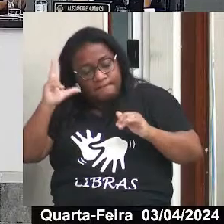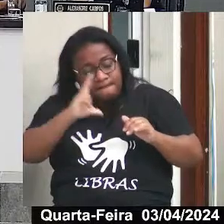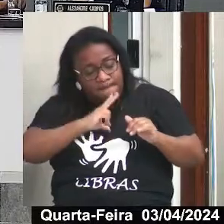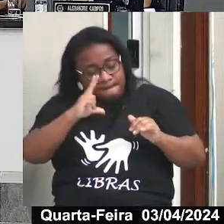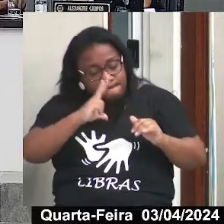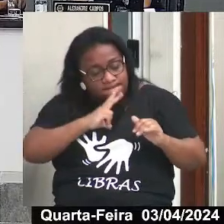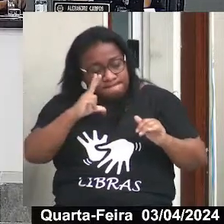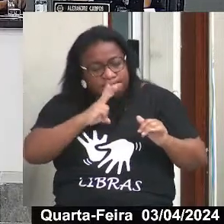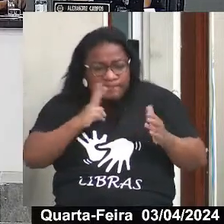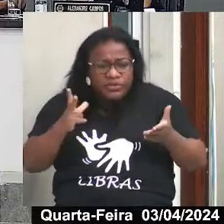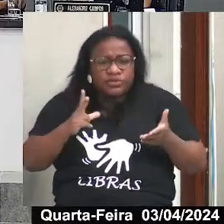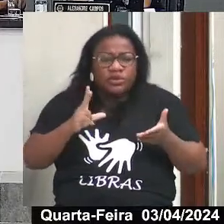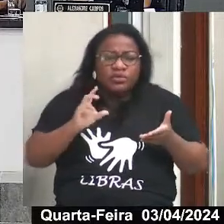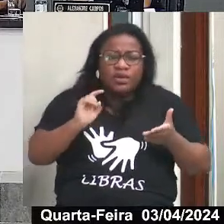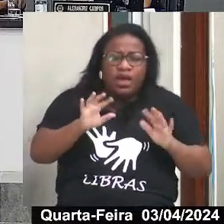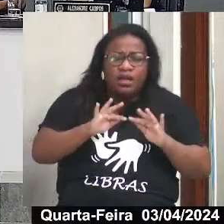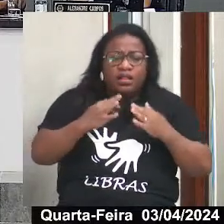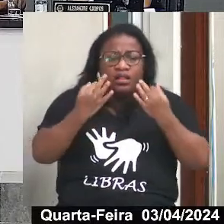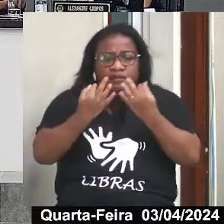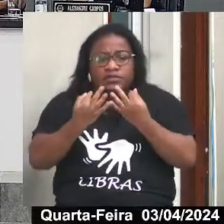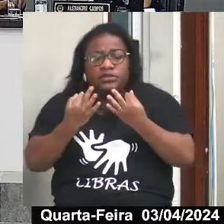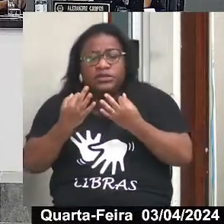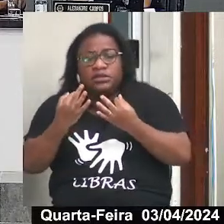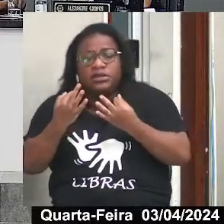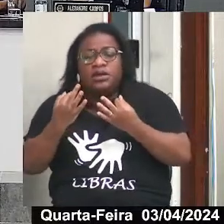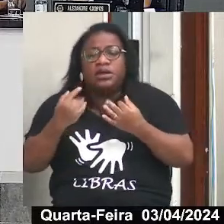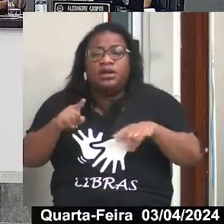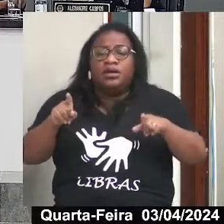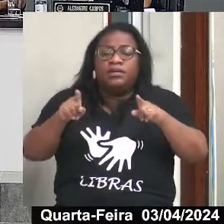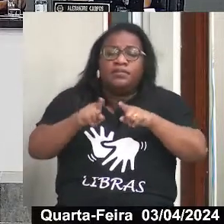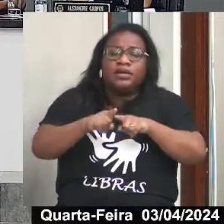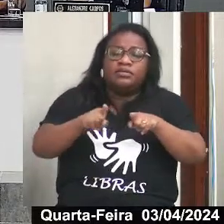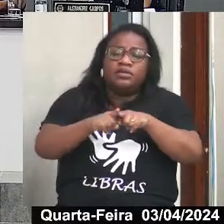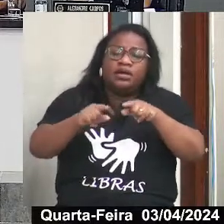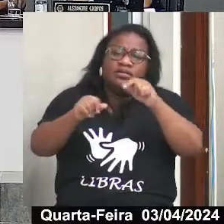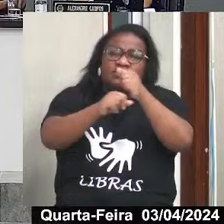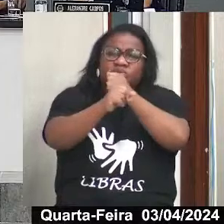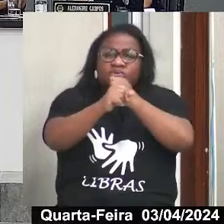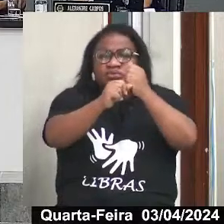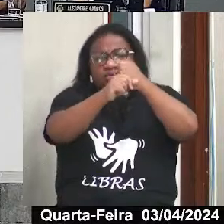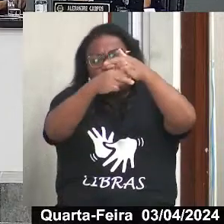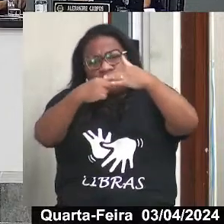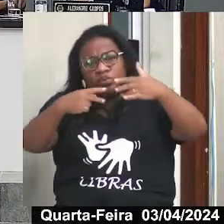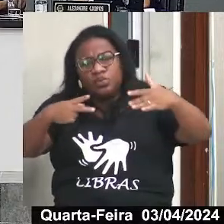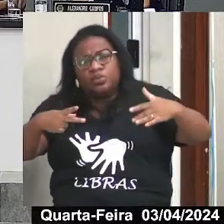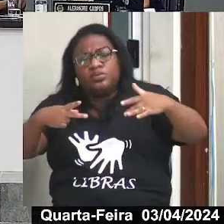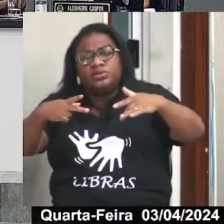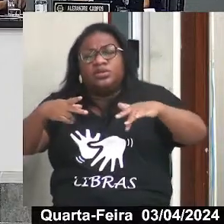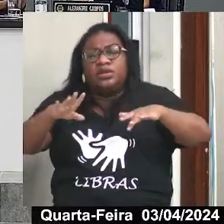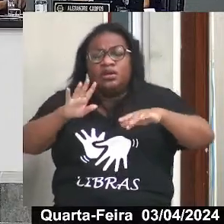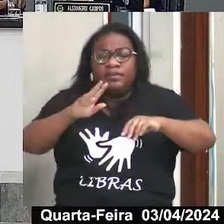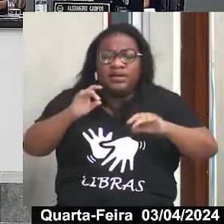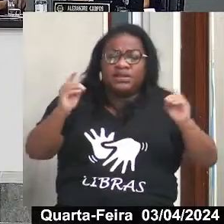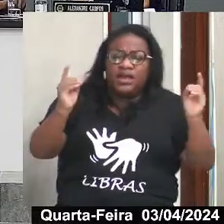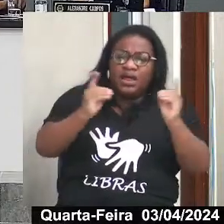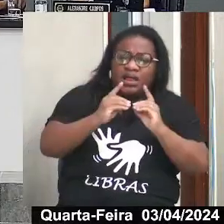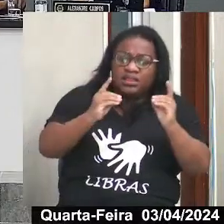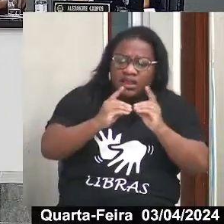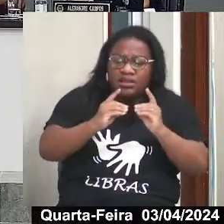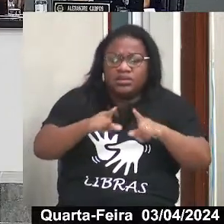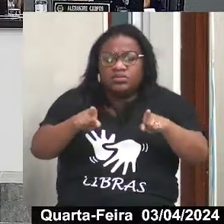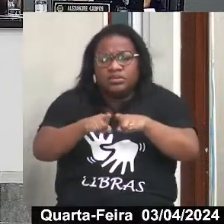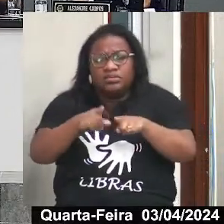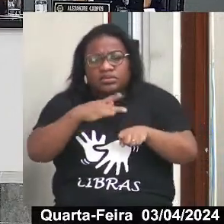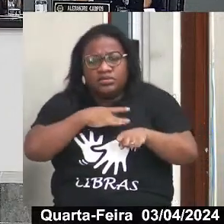para que a especialidade de reumatologia e neurologia adulto e infantil, a fim de zelar a fila de atendimento dos municípios do